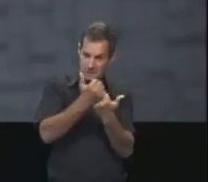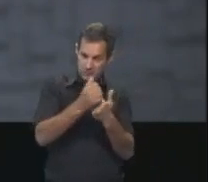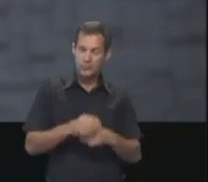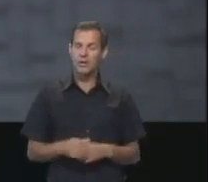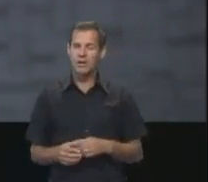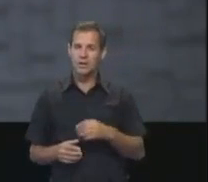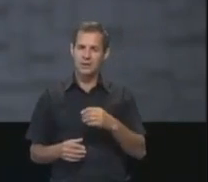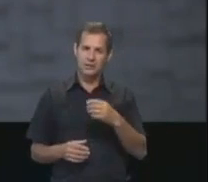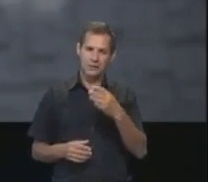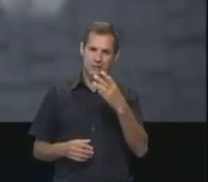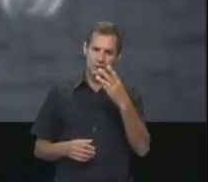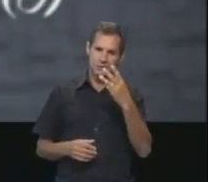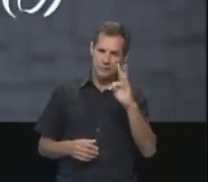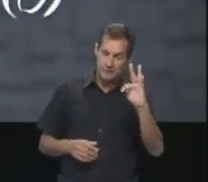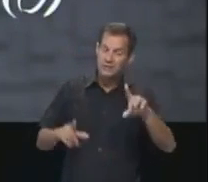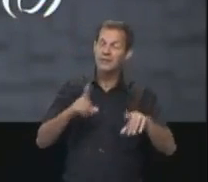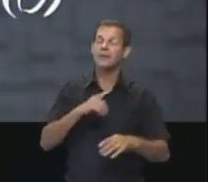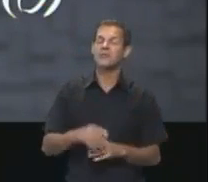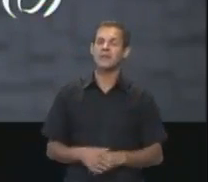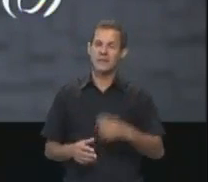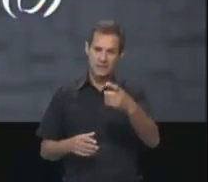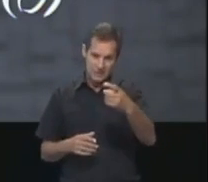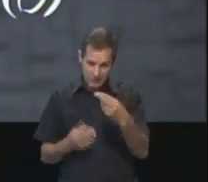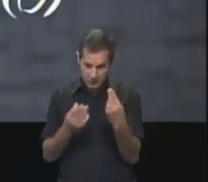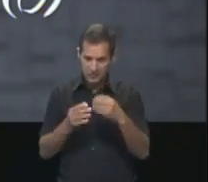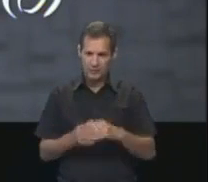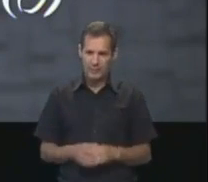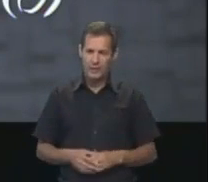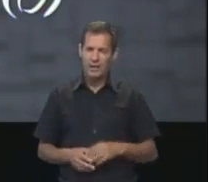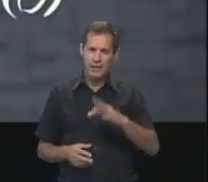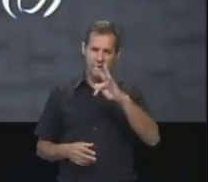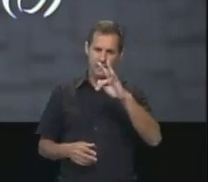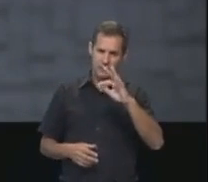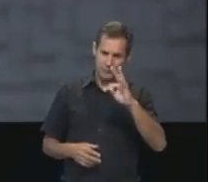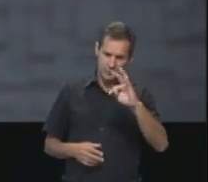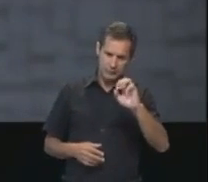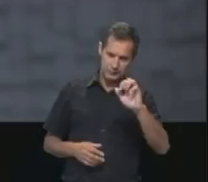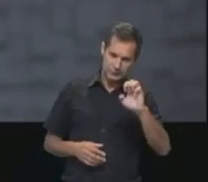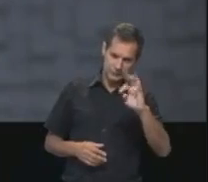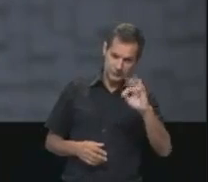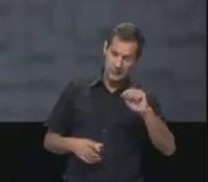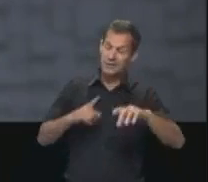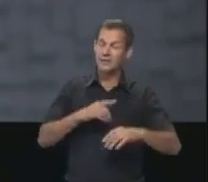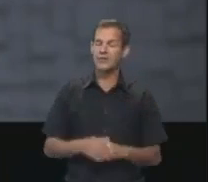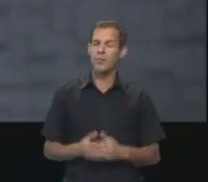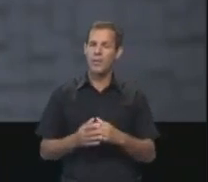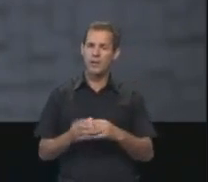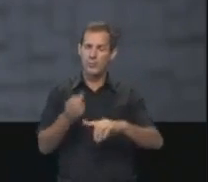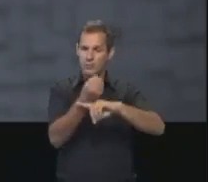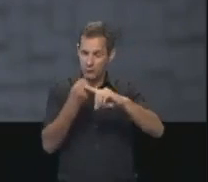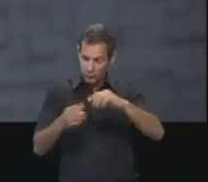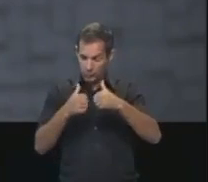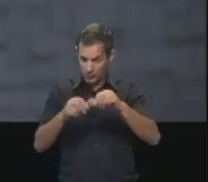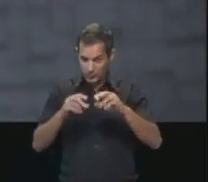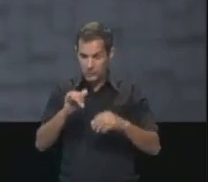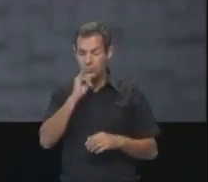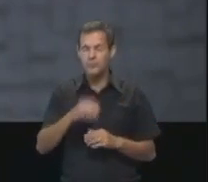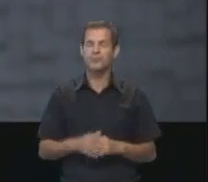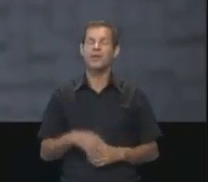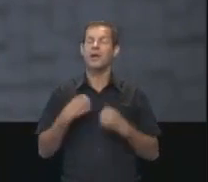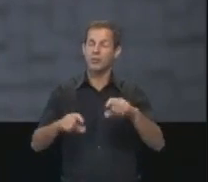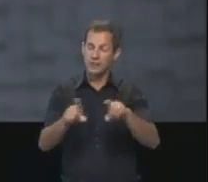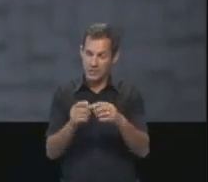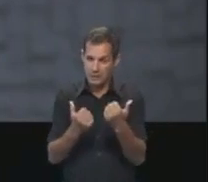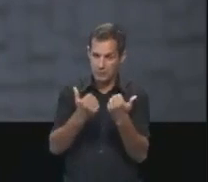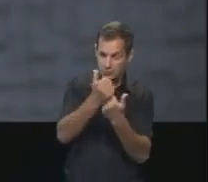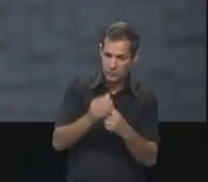substituição trigonométrica, temos que x é igual a f de θ. Se tivermos uma função como essa, por exemplo,